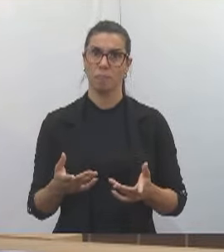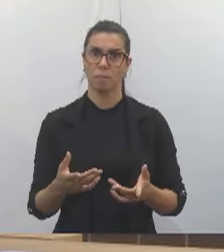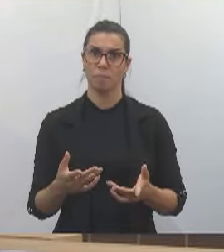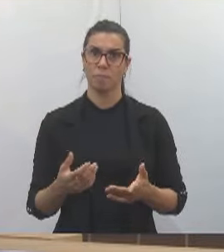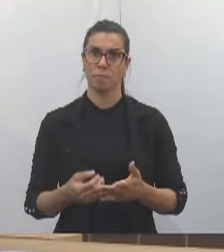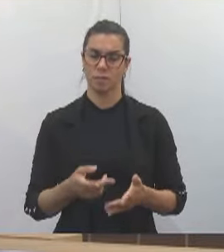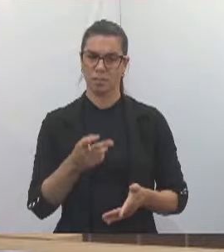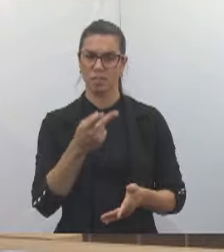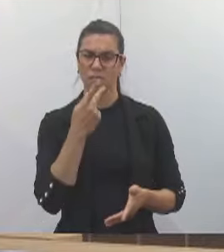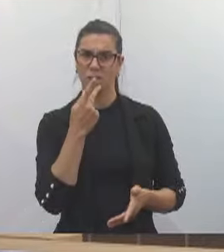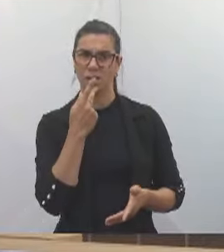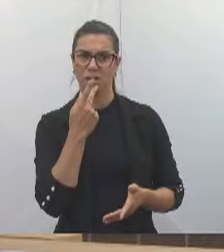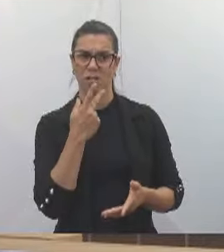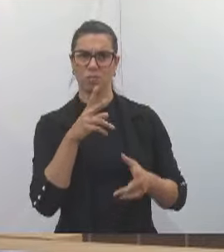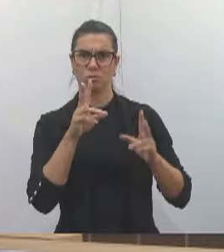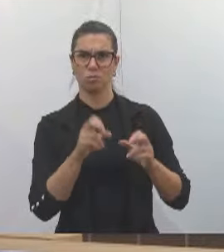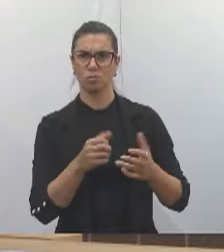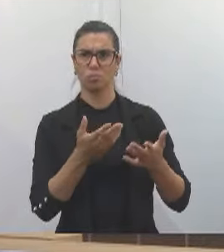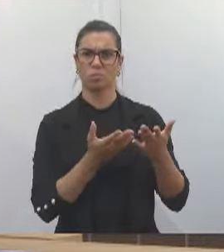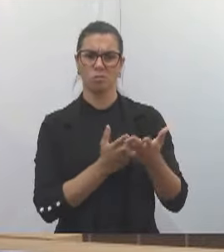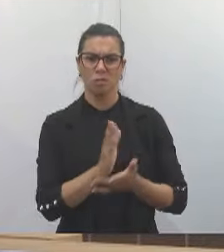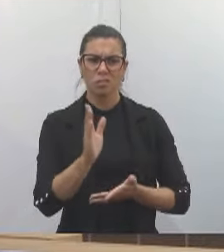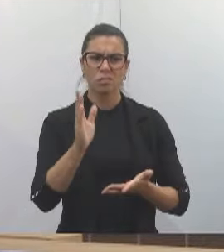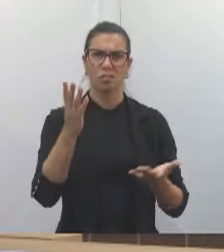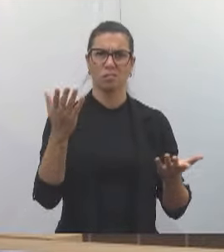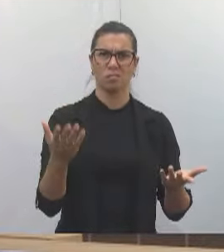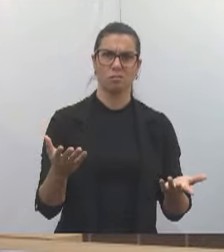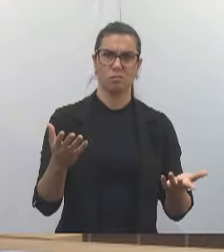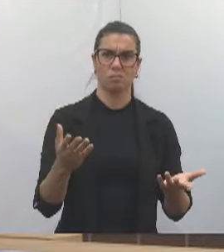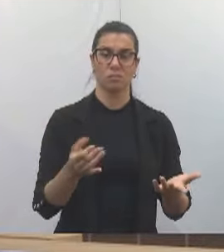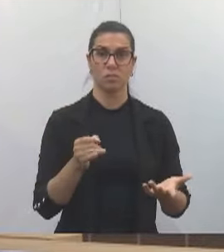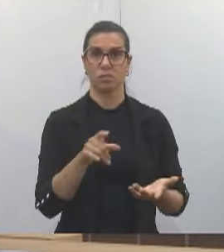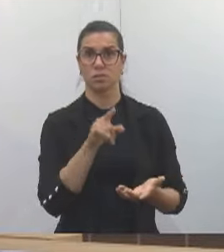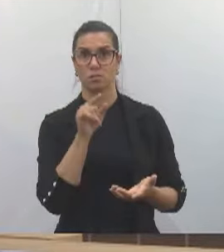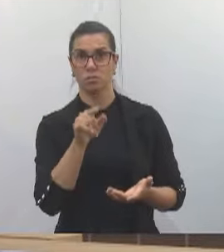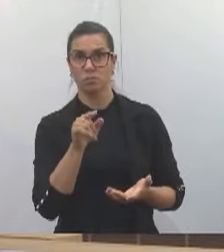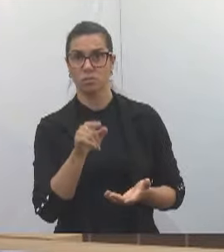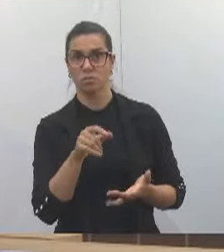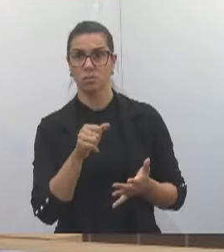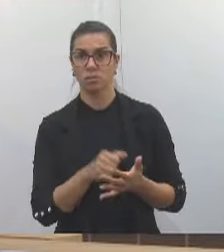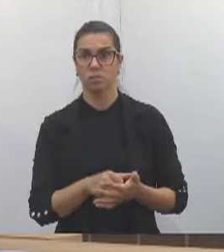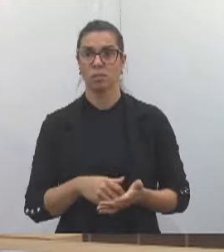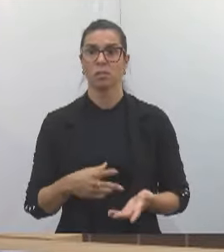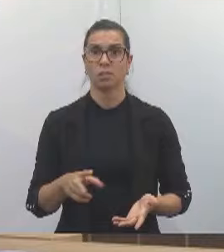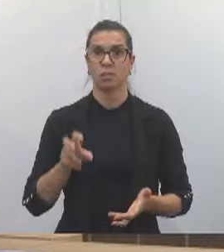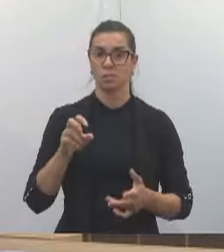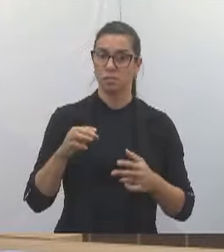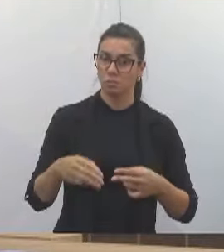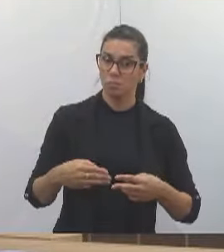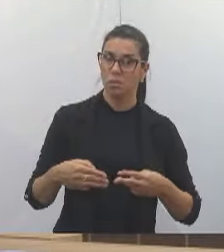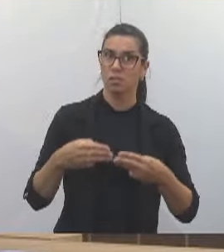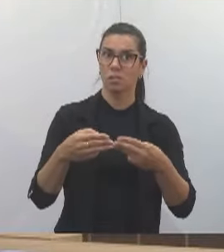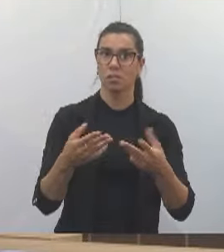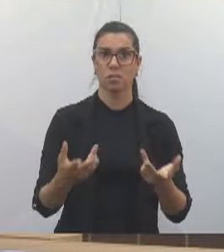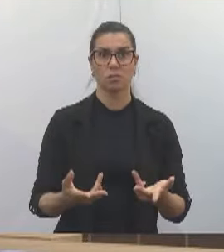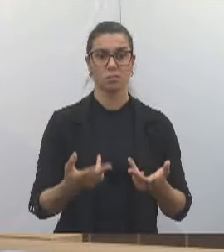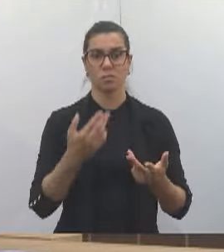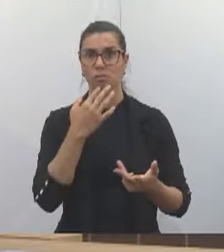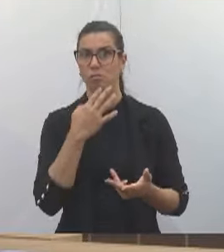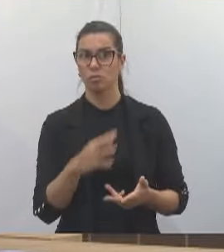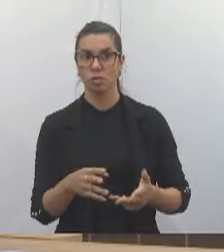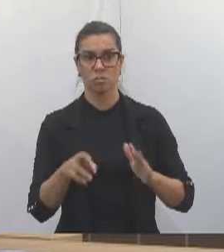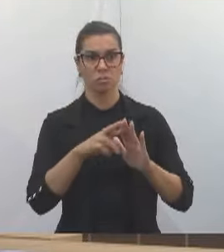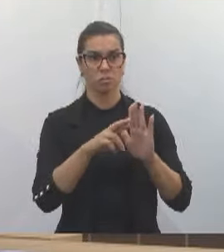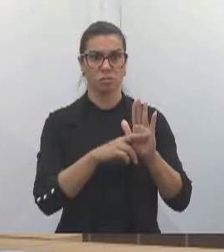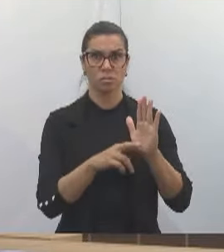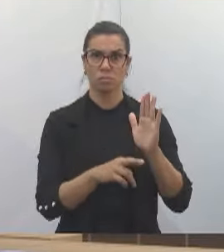de abstenção, de aprovação. Se você, que está com 5 mandatos, se você não conhece o regimento interno daqui, o que,